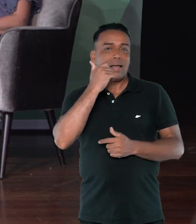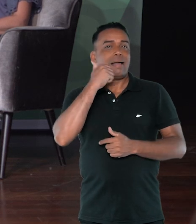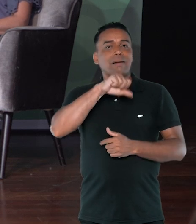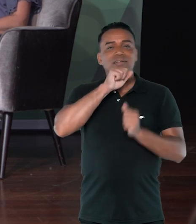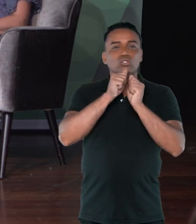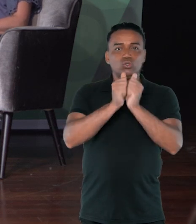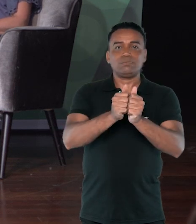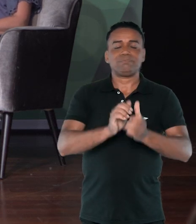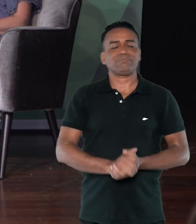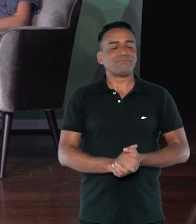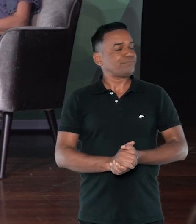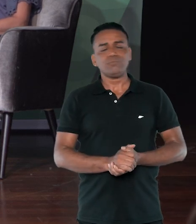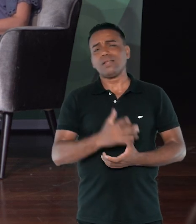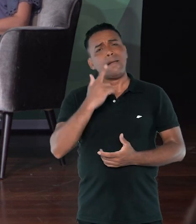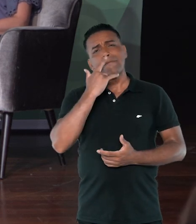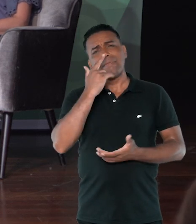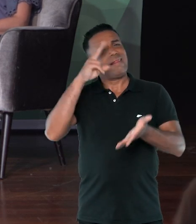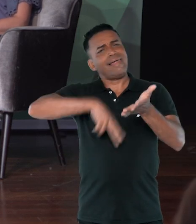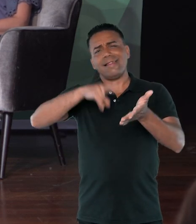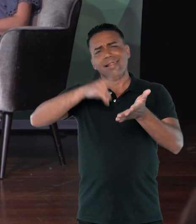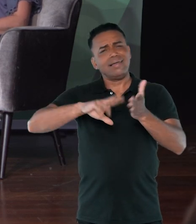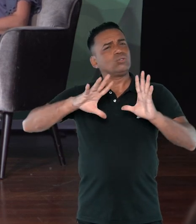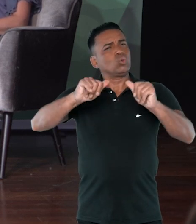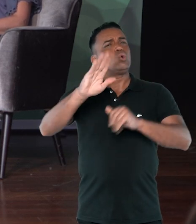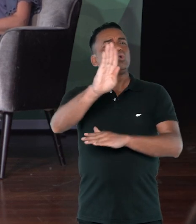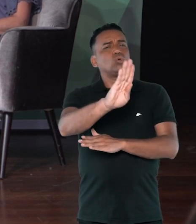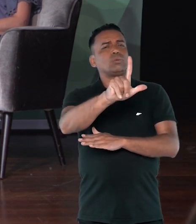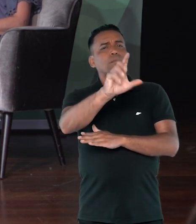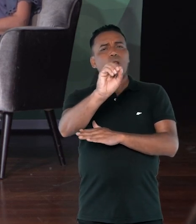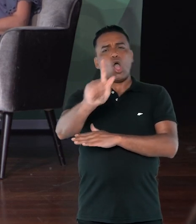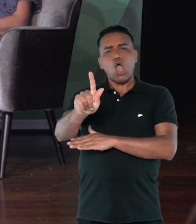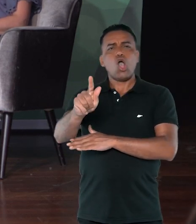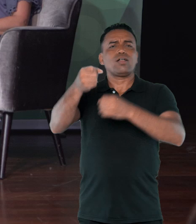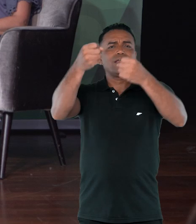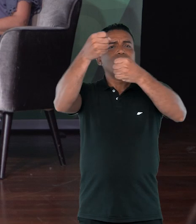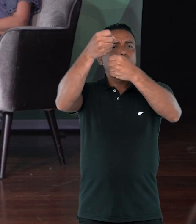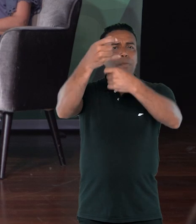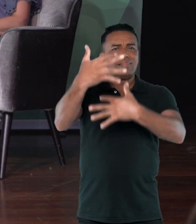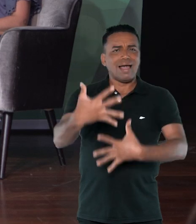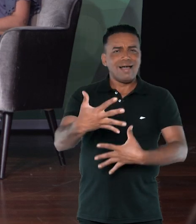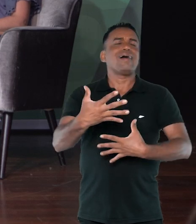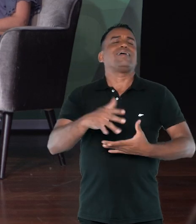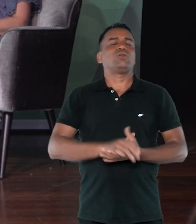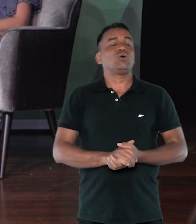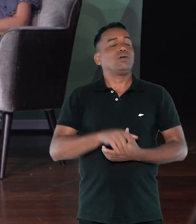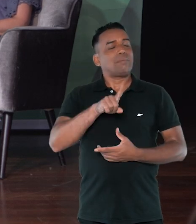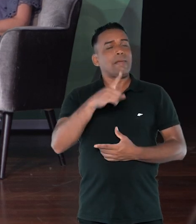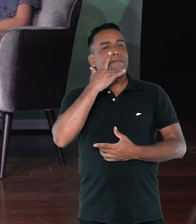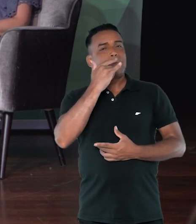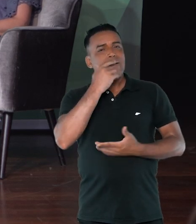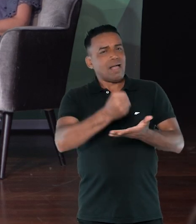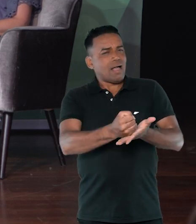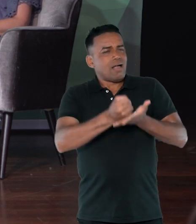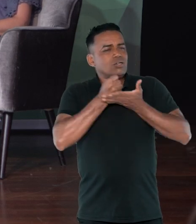Ele é o meu leitor favorito, não perde um post meu do blog, está sempre comentando. E ele também me deu o maior apoio do